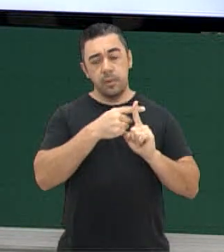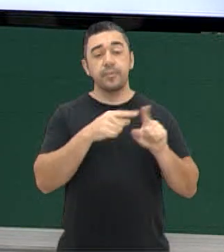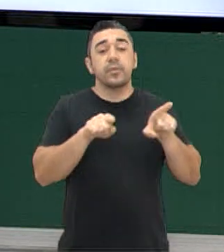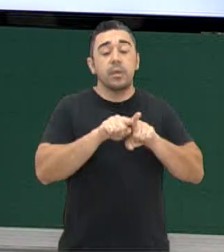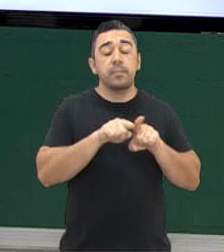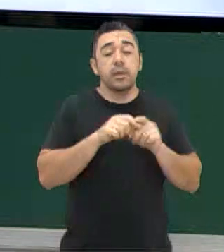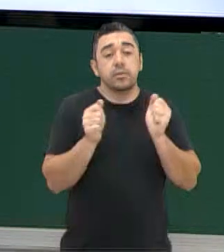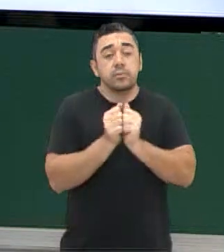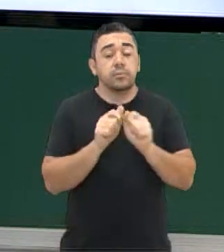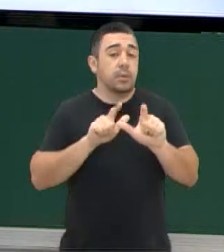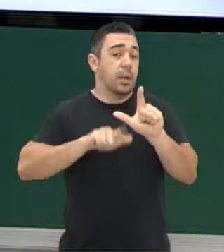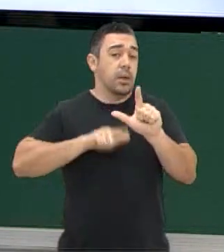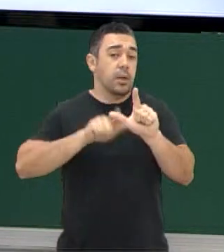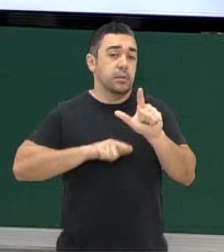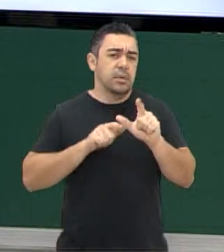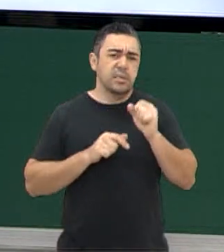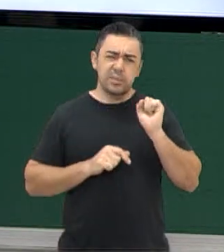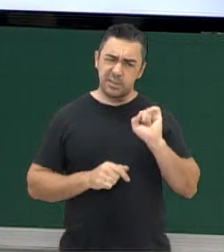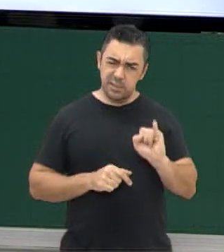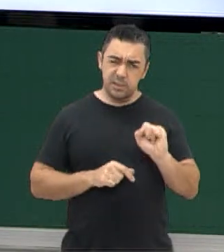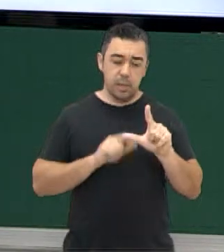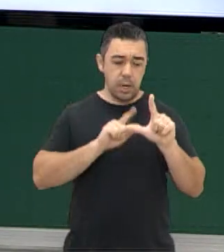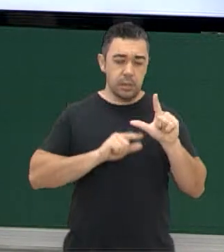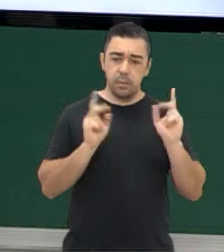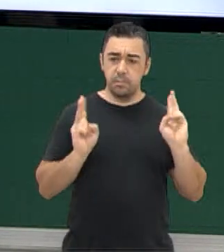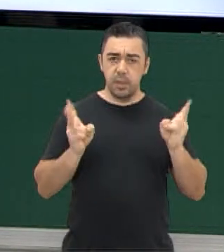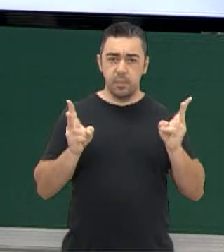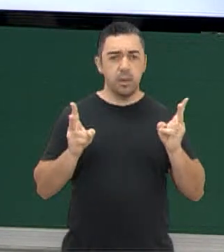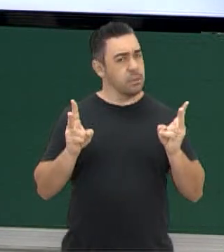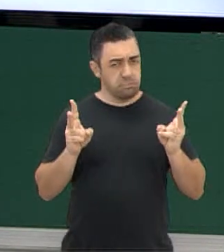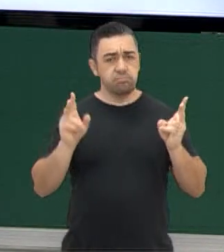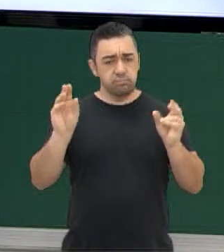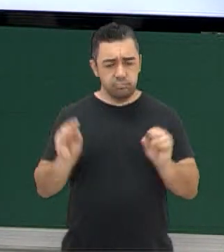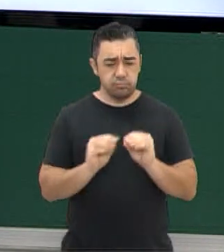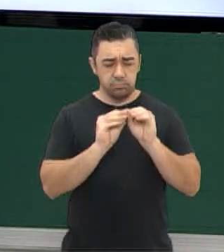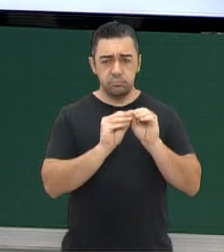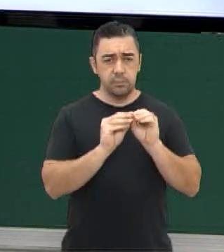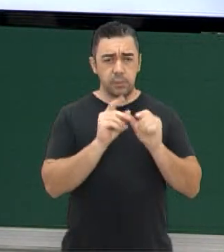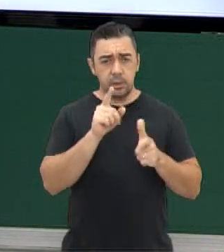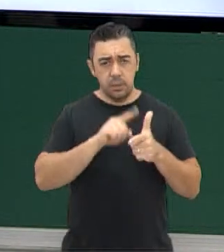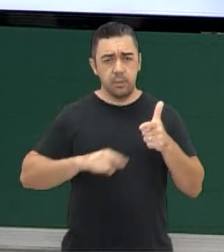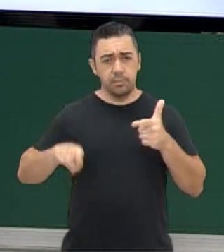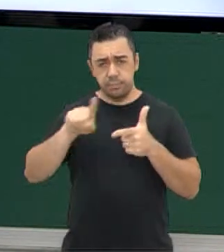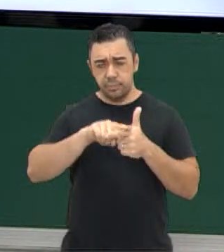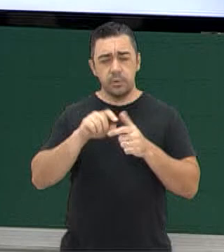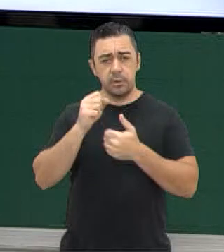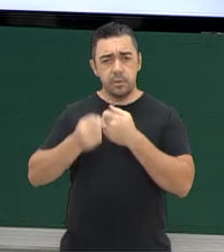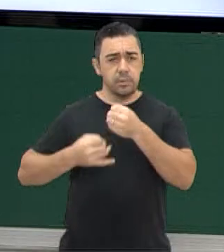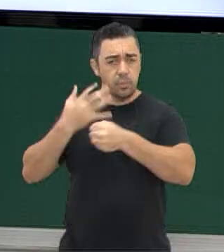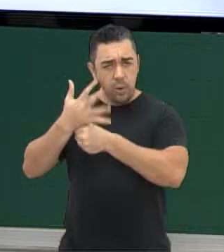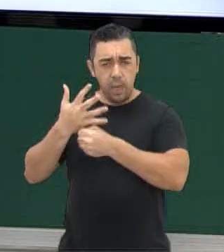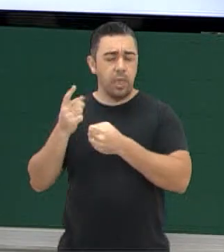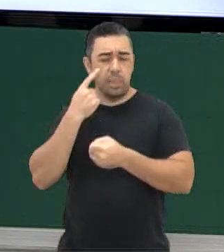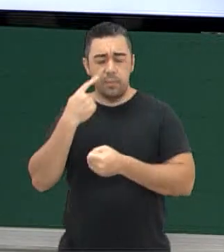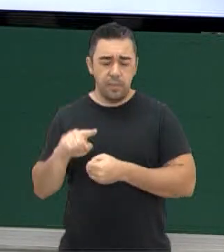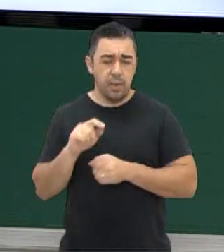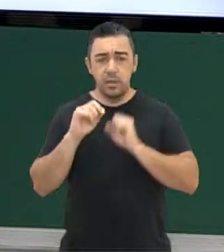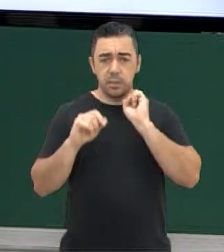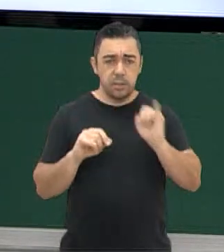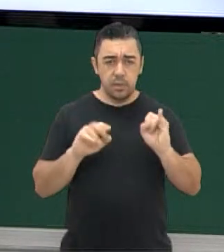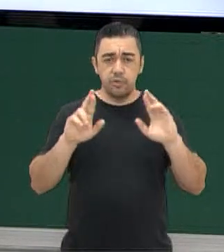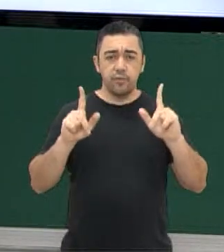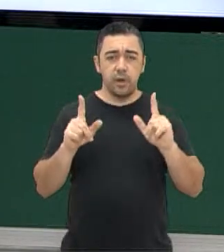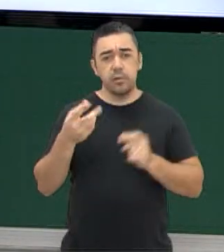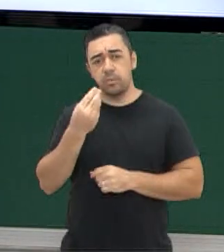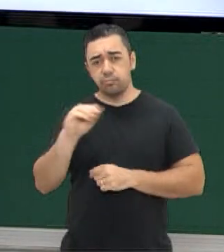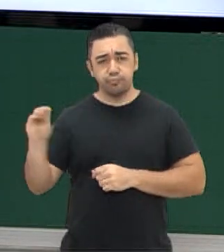letras. Se as letras forem iguais, eu vou repetir e somar os expoentes. Se elas não forem, eu só vou repetir a letra. Então,